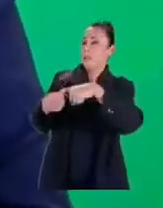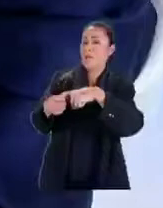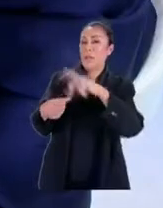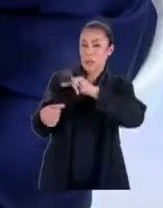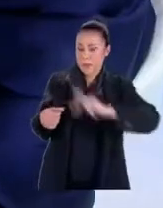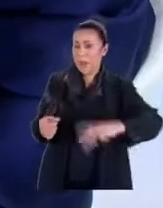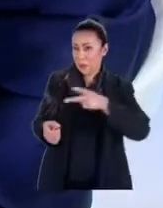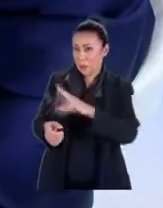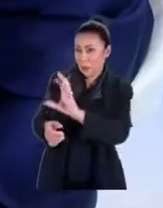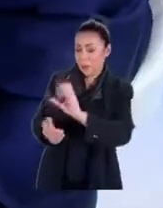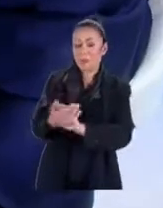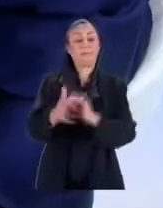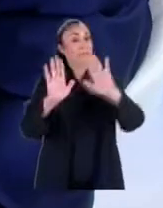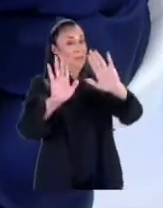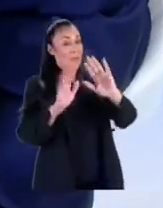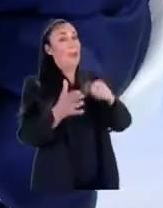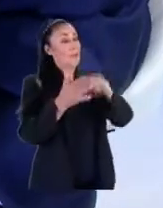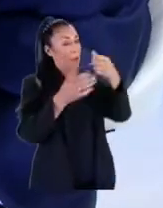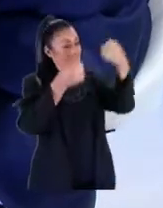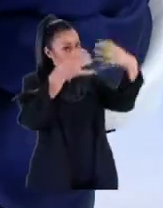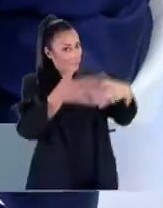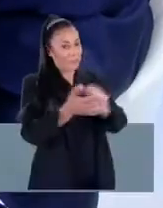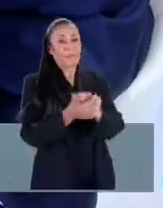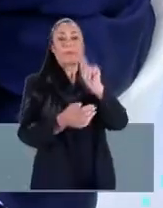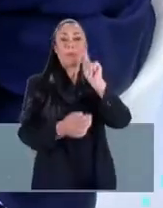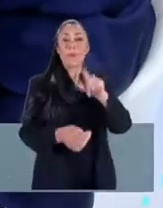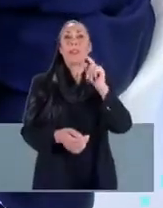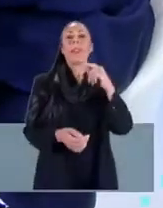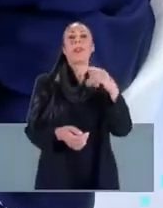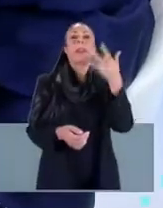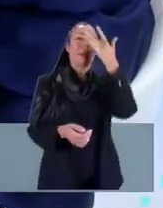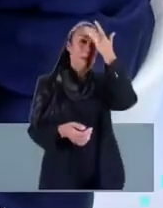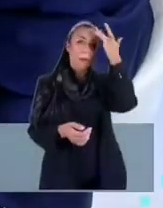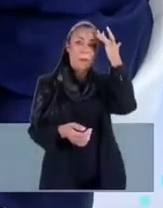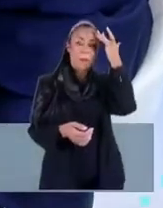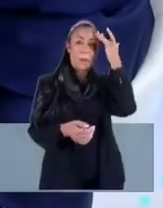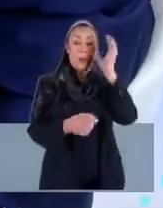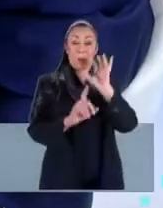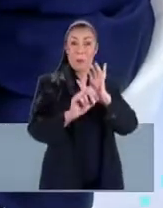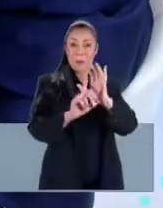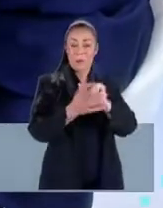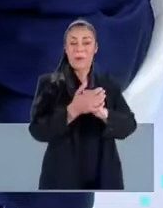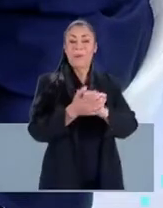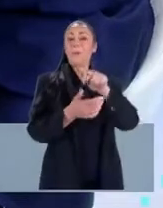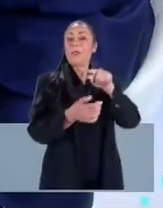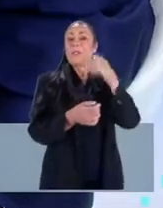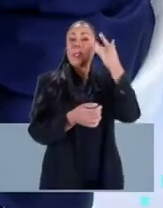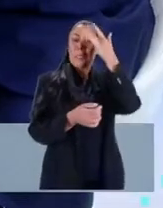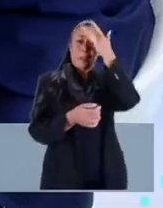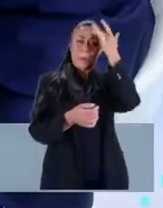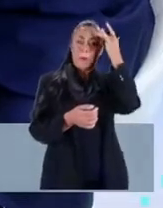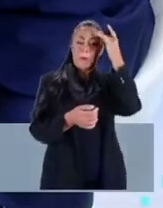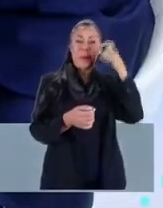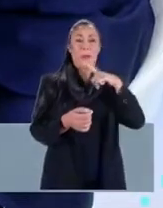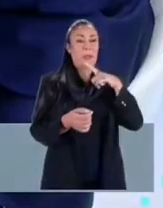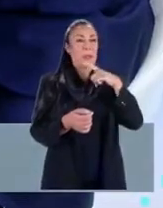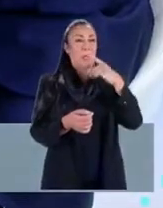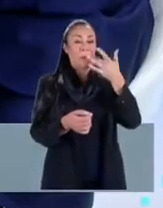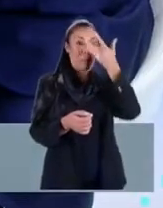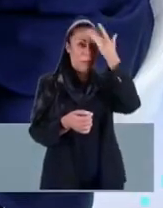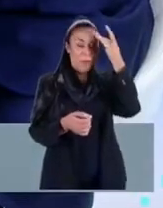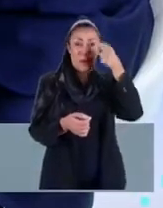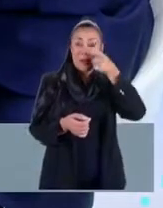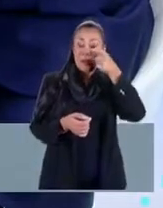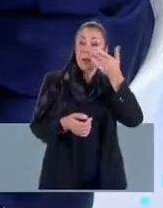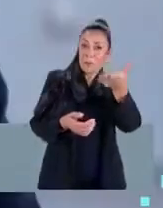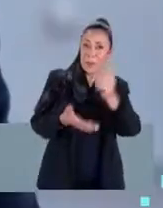vai continuar isso? Primeiro, deixa eu te dizer uma coisa. Você que é uma pessoa influente e você que é uma pessoa que tem um público, que é um